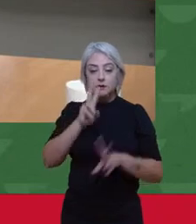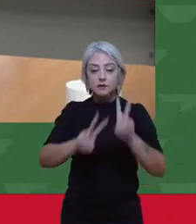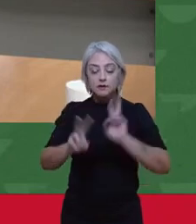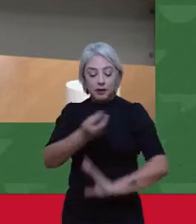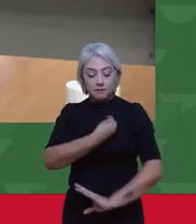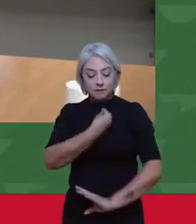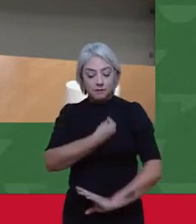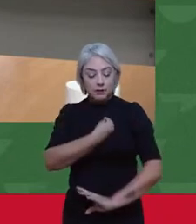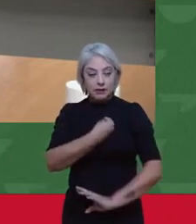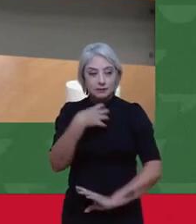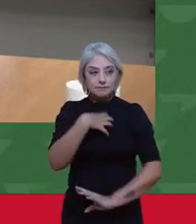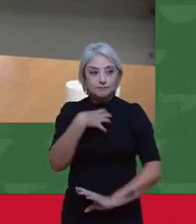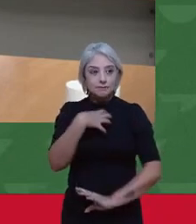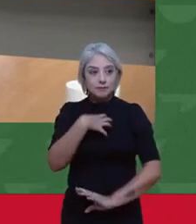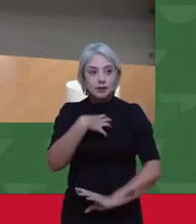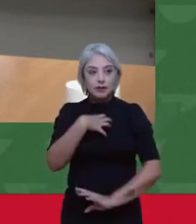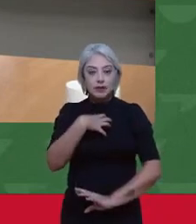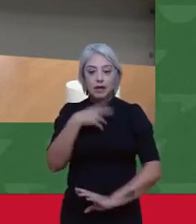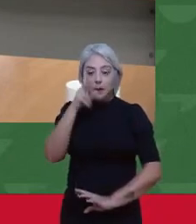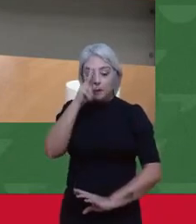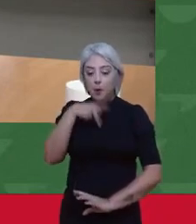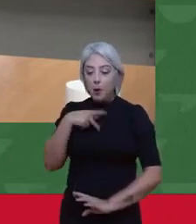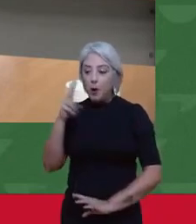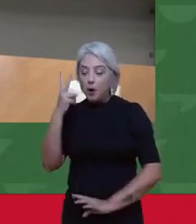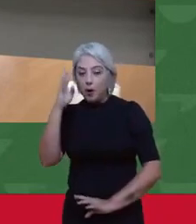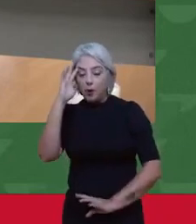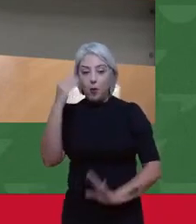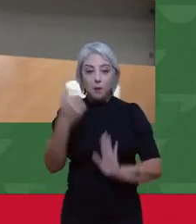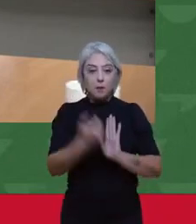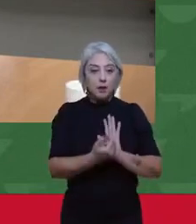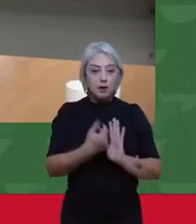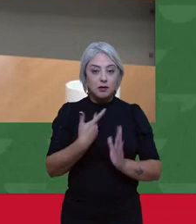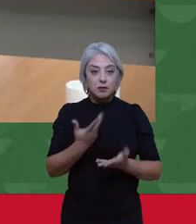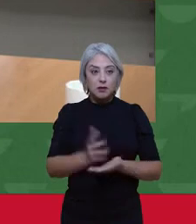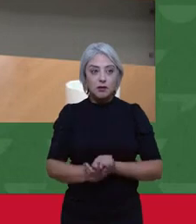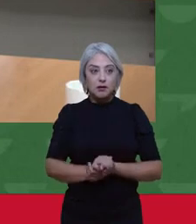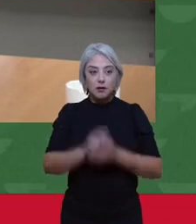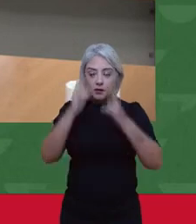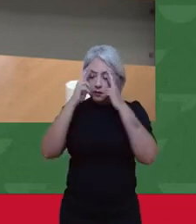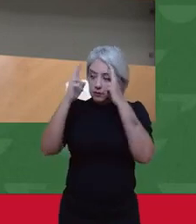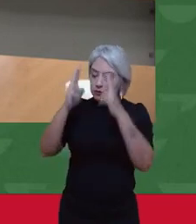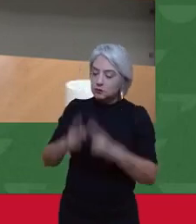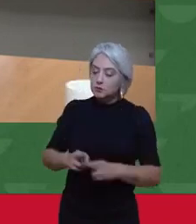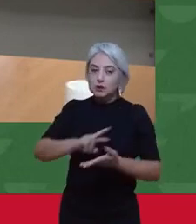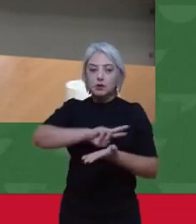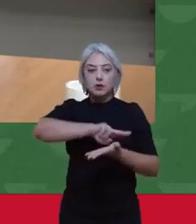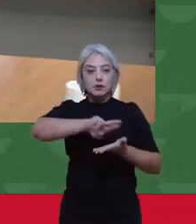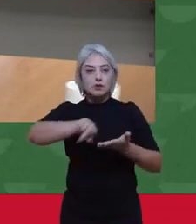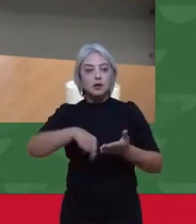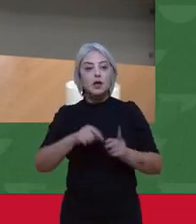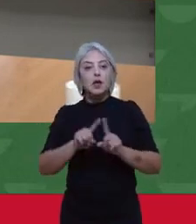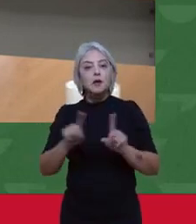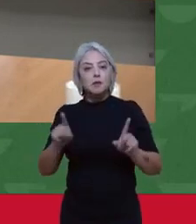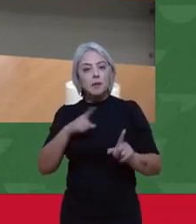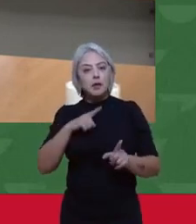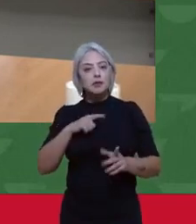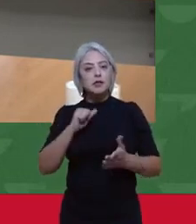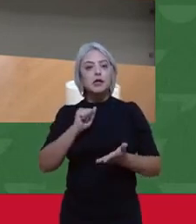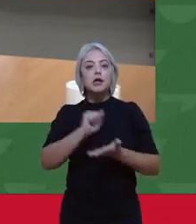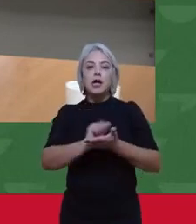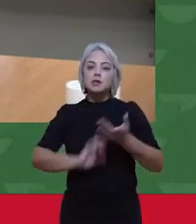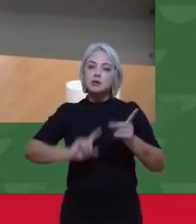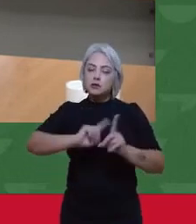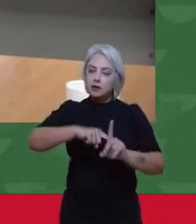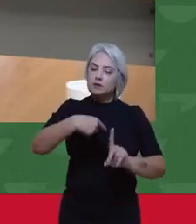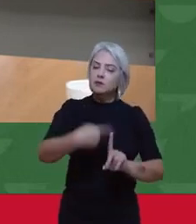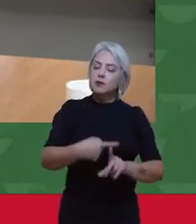vida, né, do ponto de vista dos seus valores, da compreensão da pluralidade, do respeito às diferenças, mas tem também ações afirmativas que podem